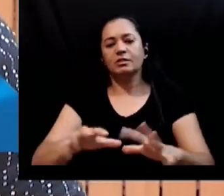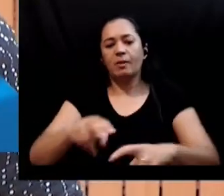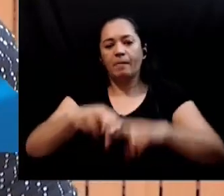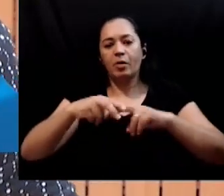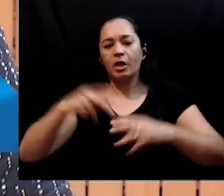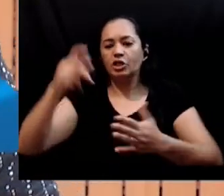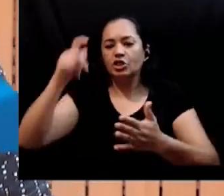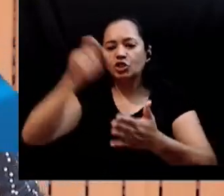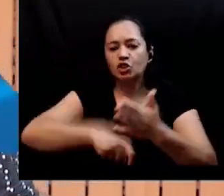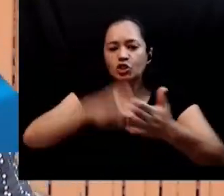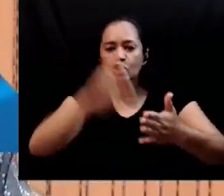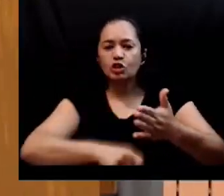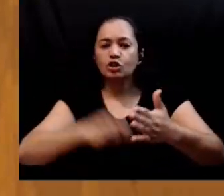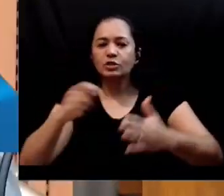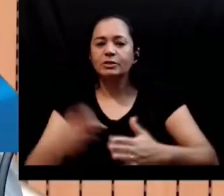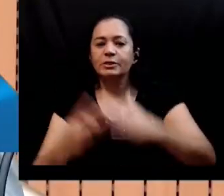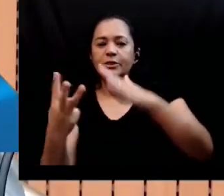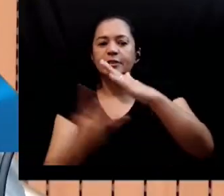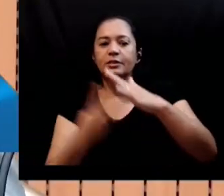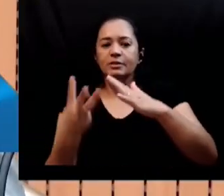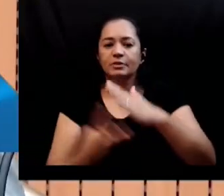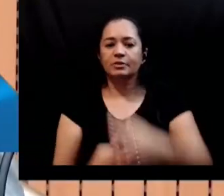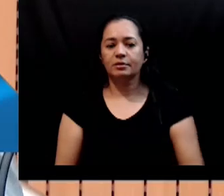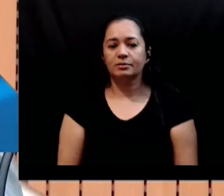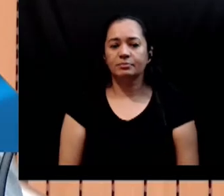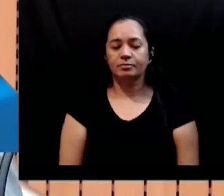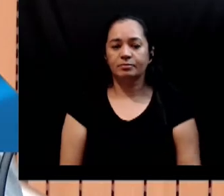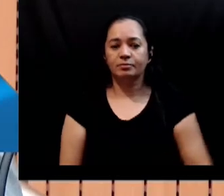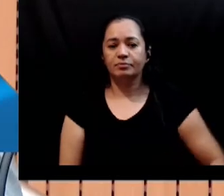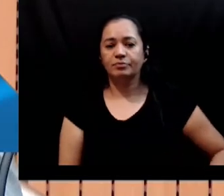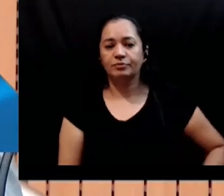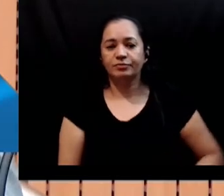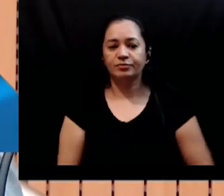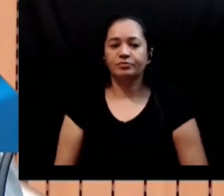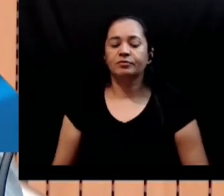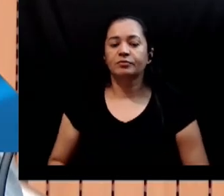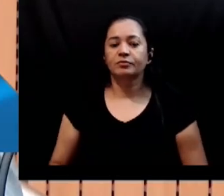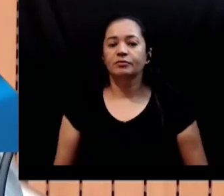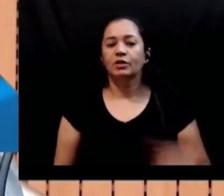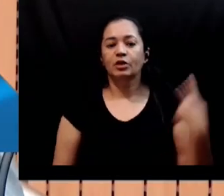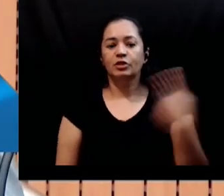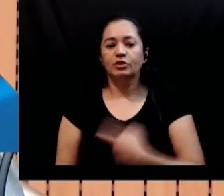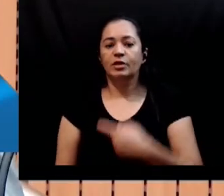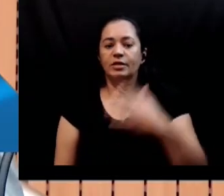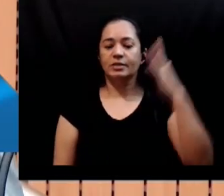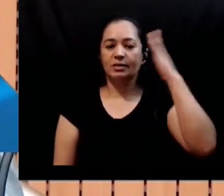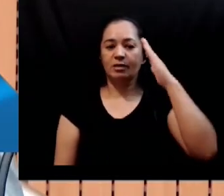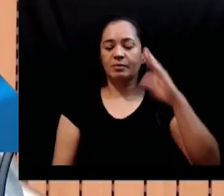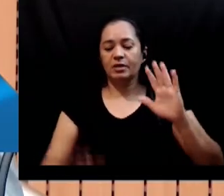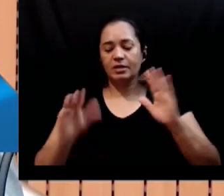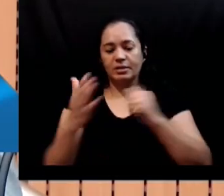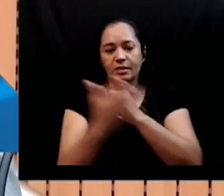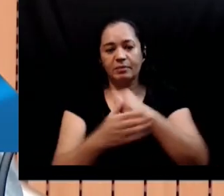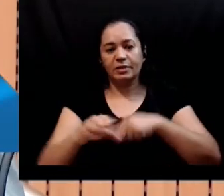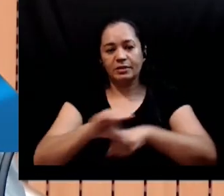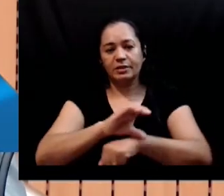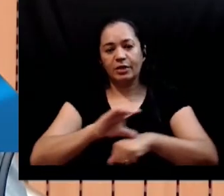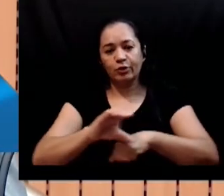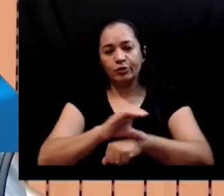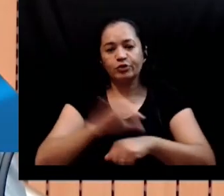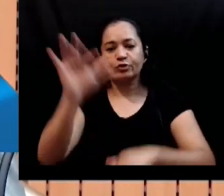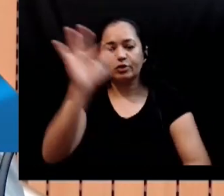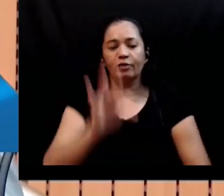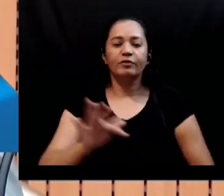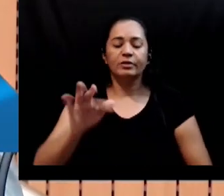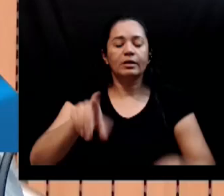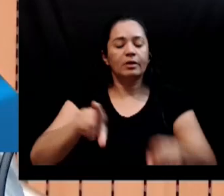de terceirização. E a gente sabe que tudo isso é baseado na Constituição Federal, no seu parágrafo 2º, artigo 165, e também na lei